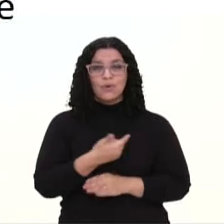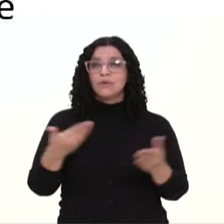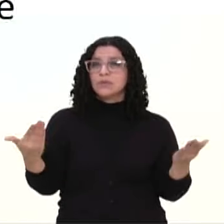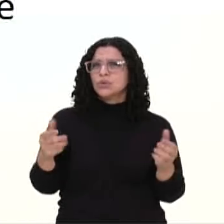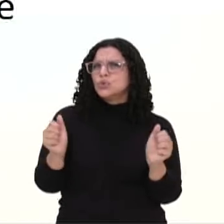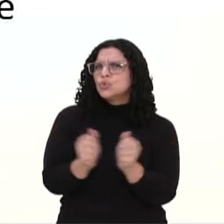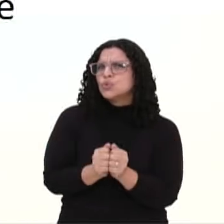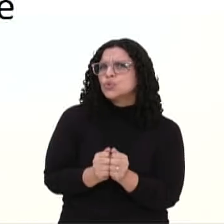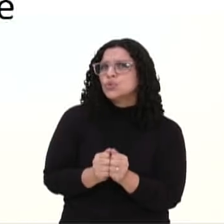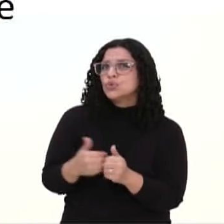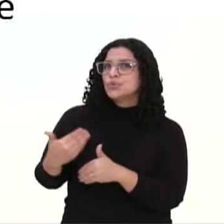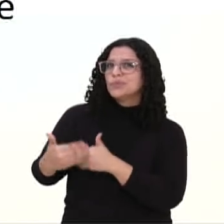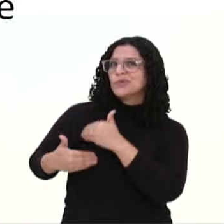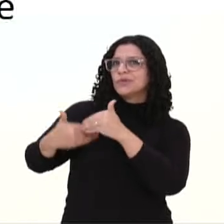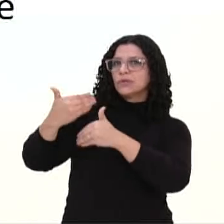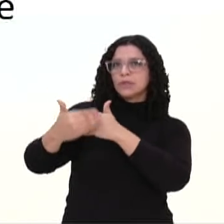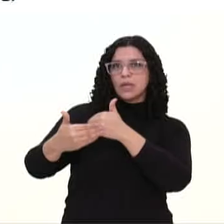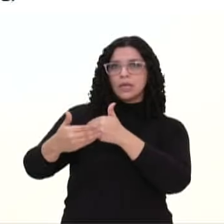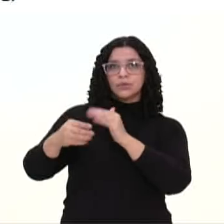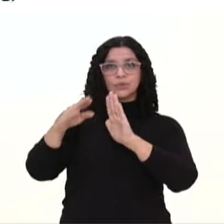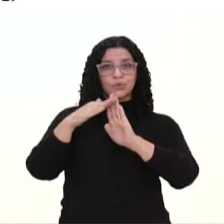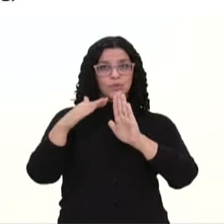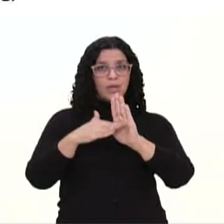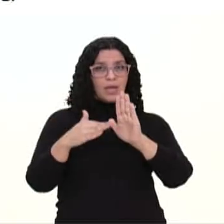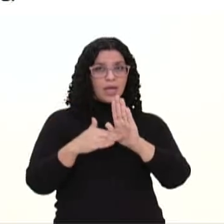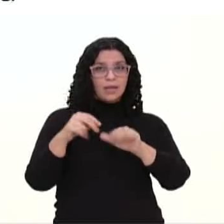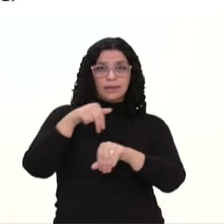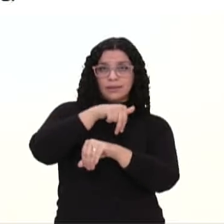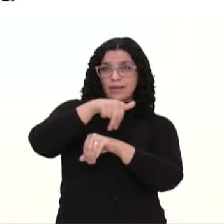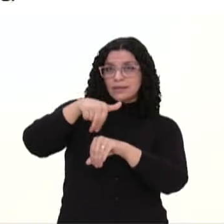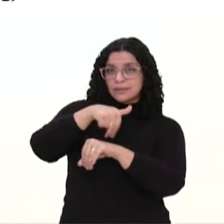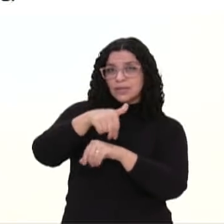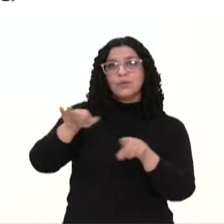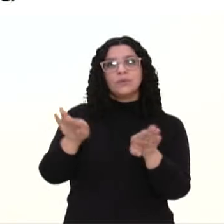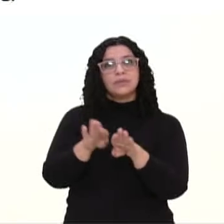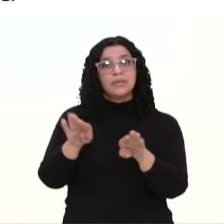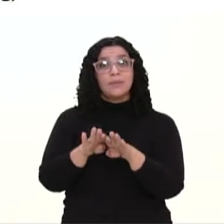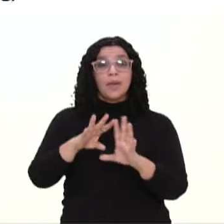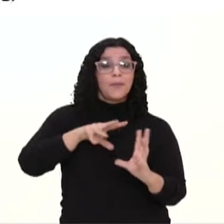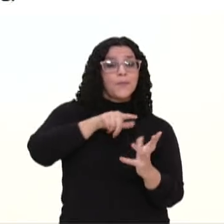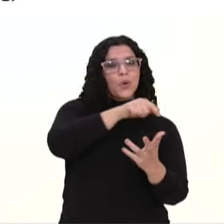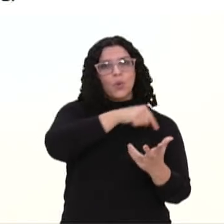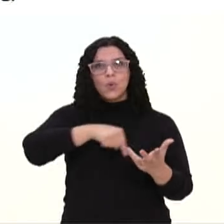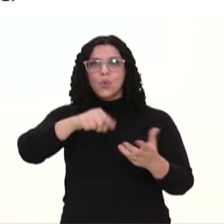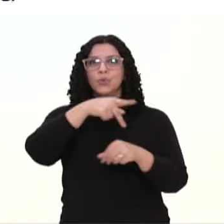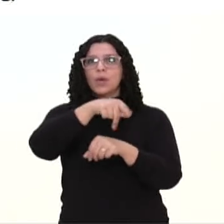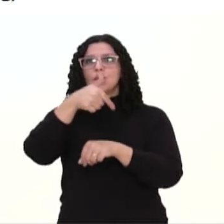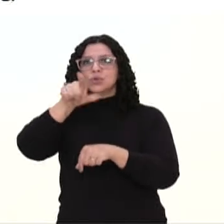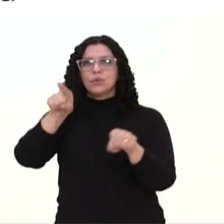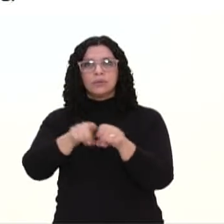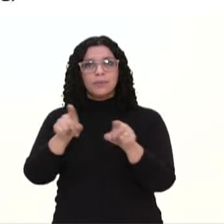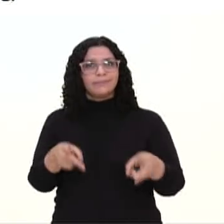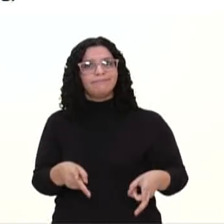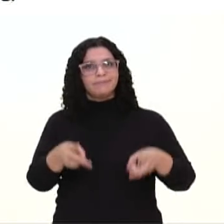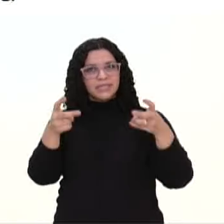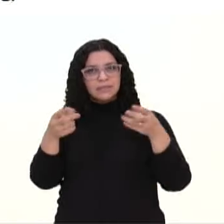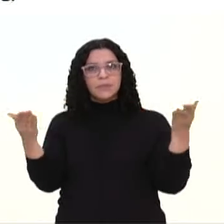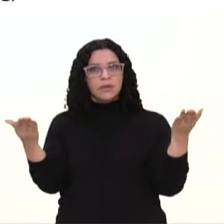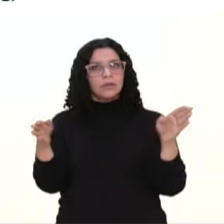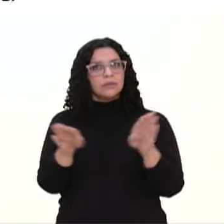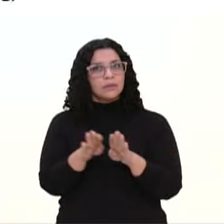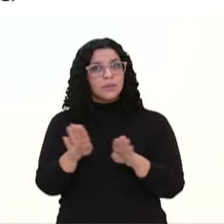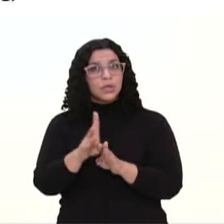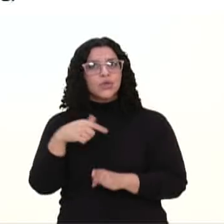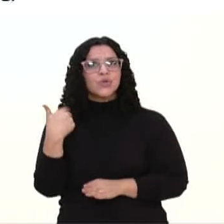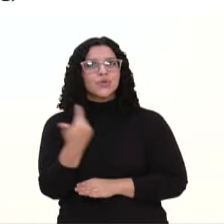com medidas progressivas de ordem nacional e internacional, o seu reconhecimento e